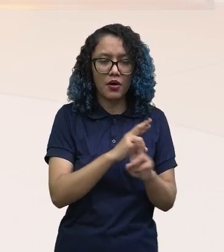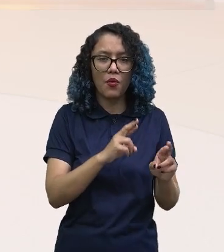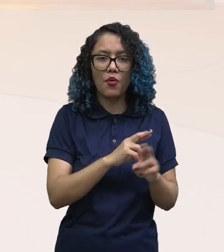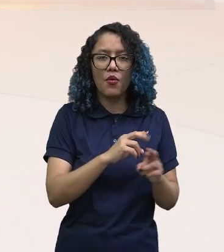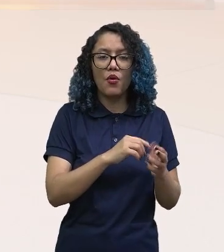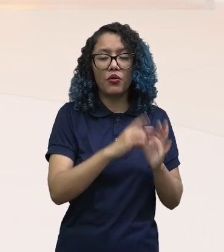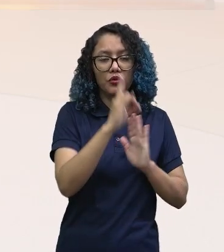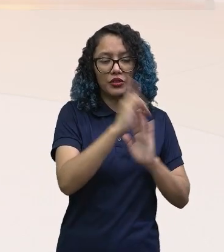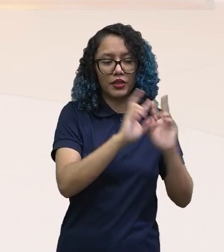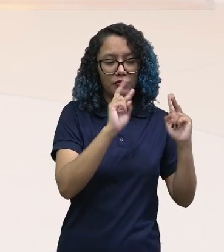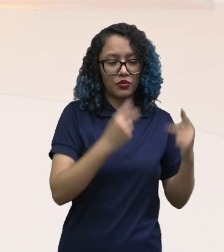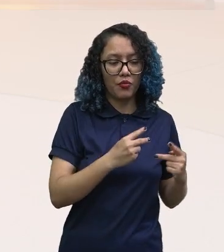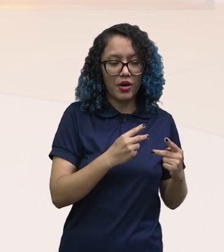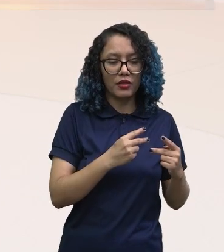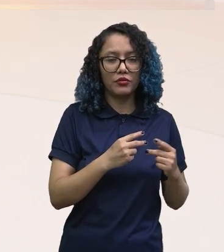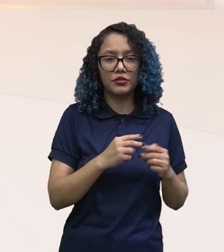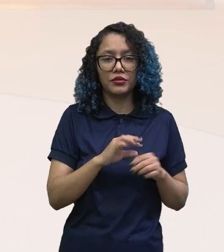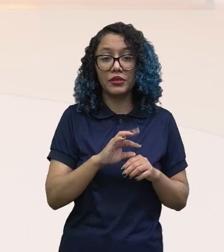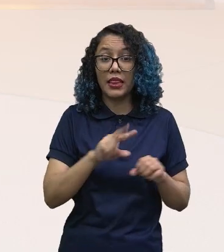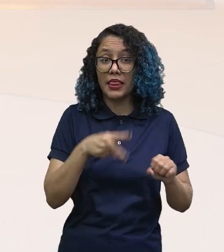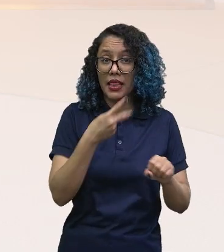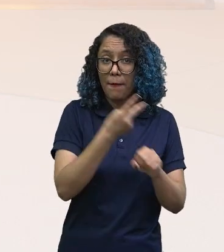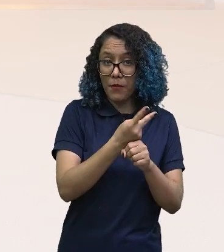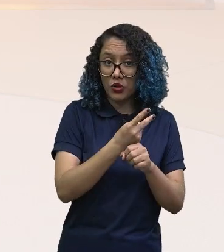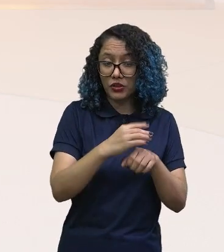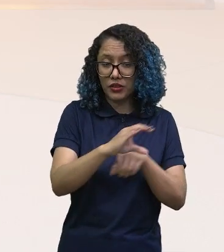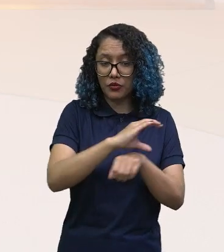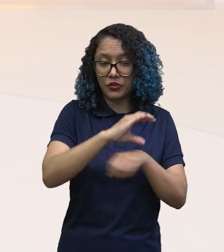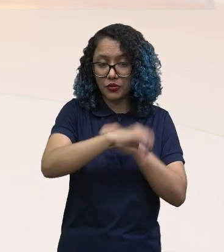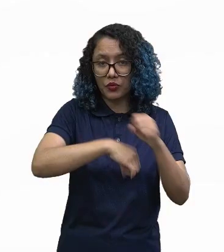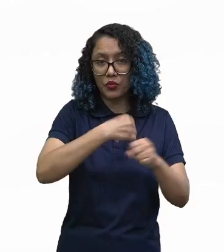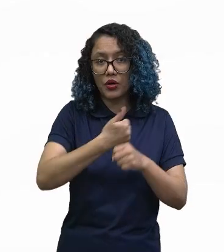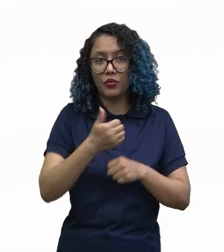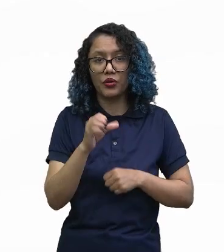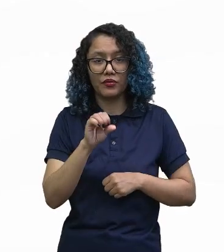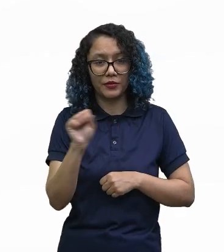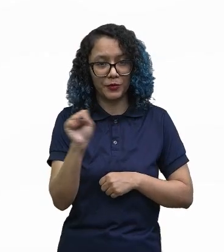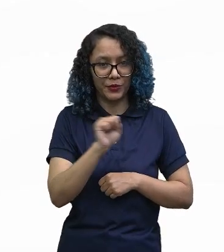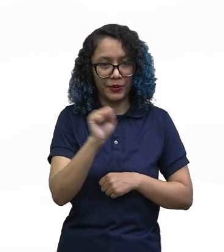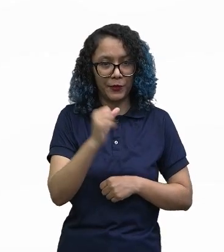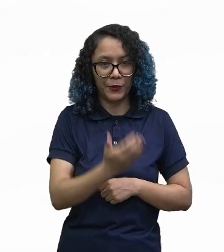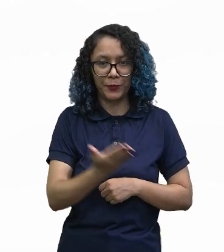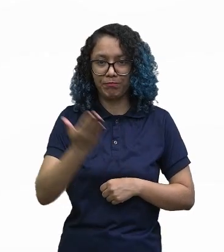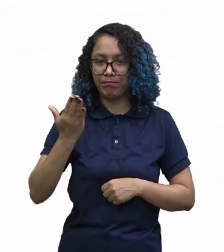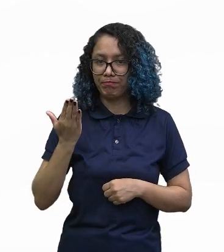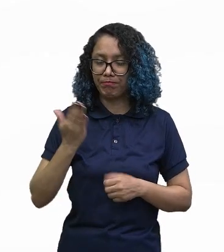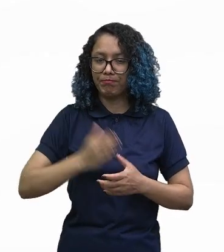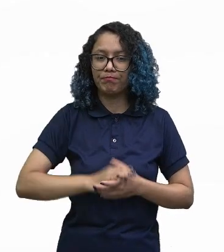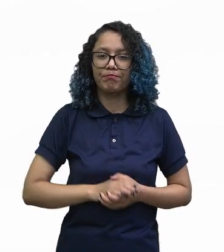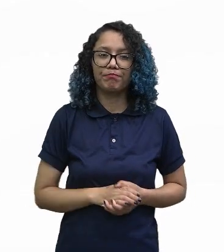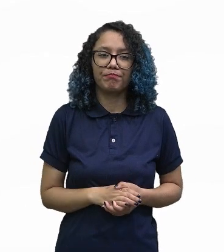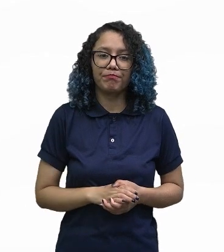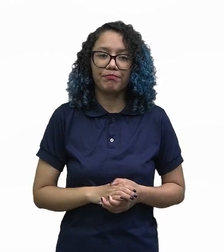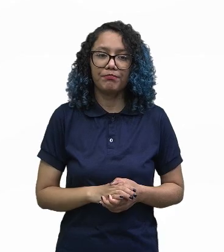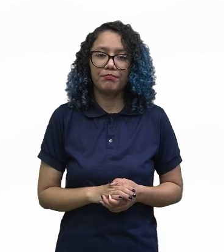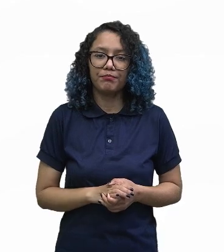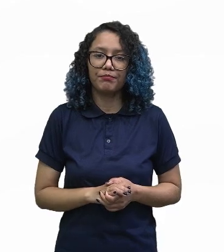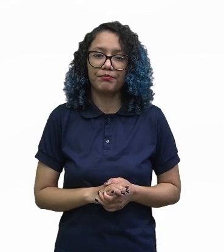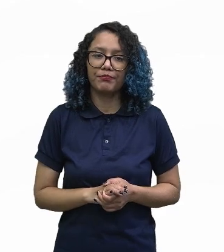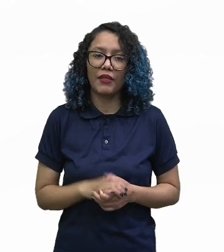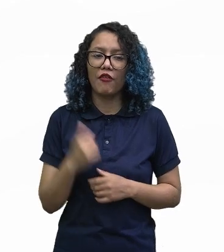a partir da Constituição Federal de 1988, tá? Ela fica